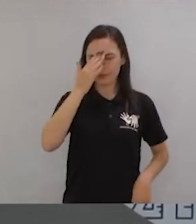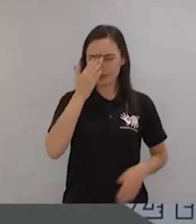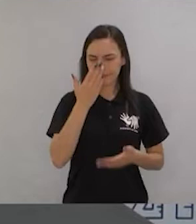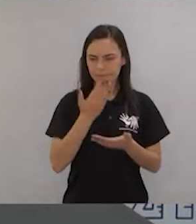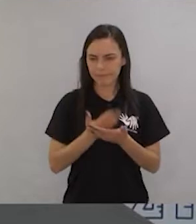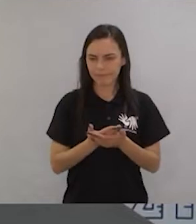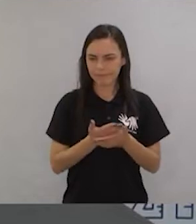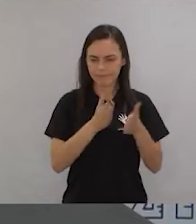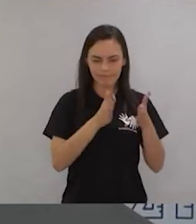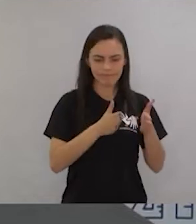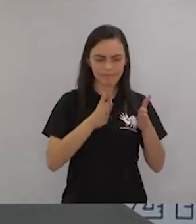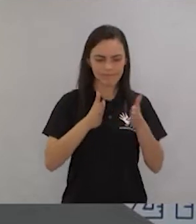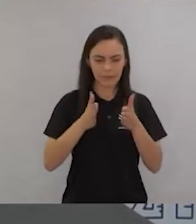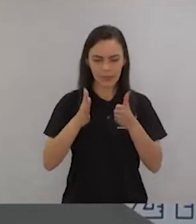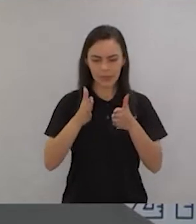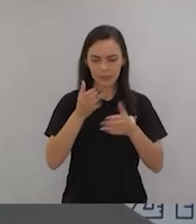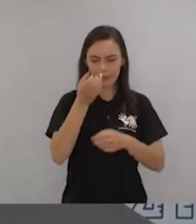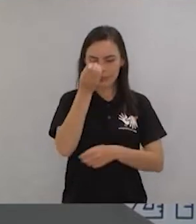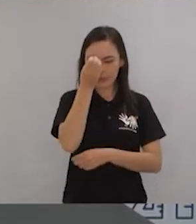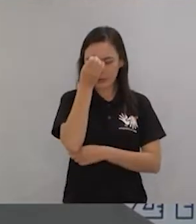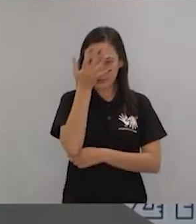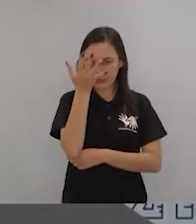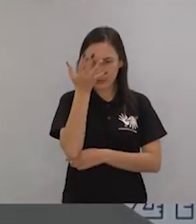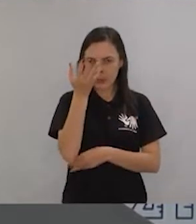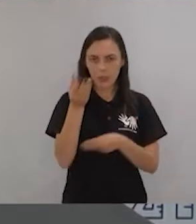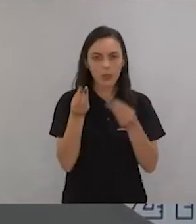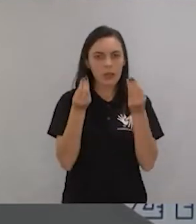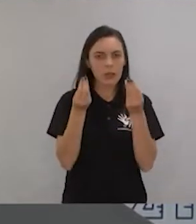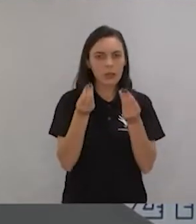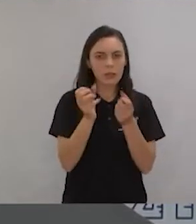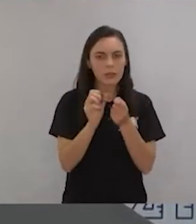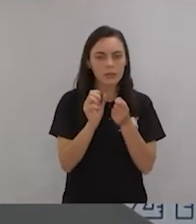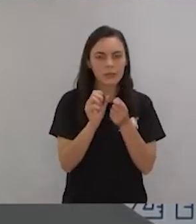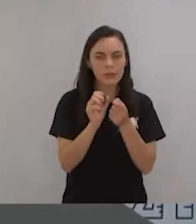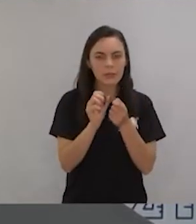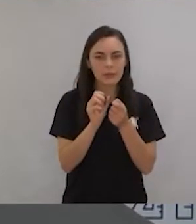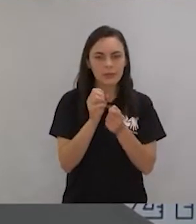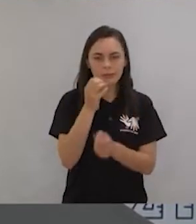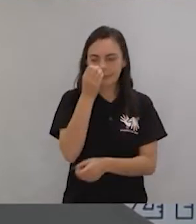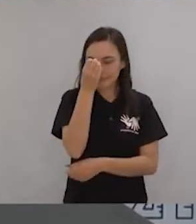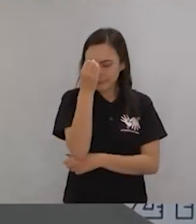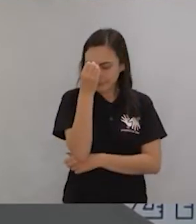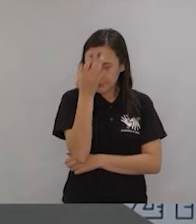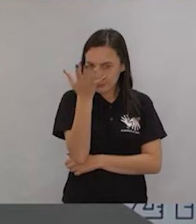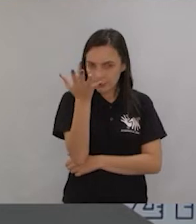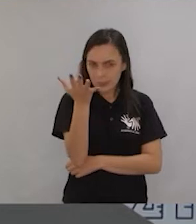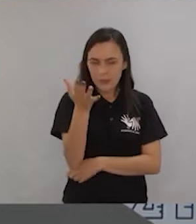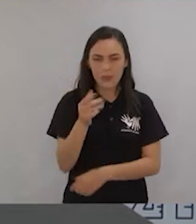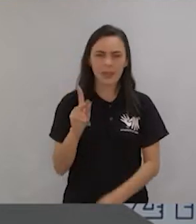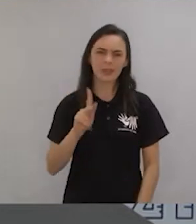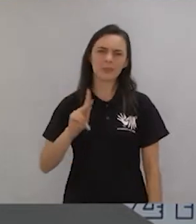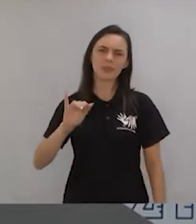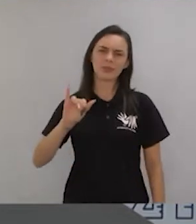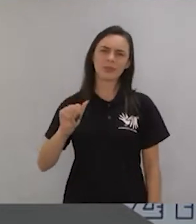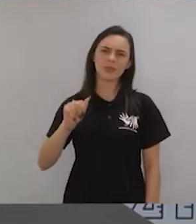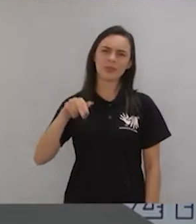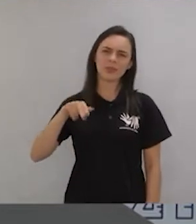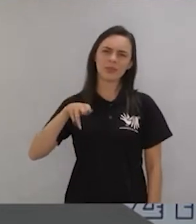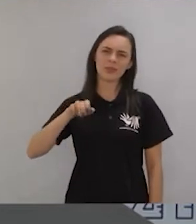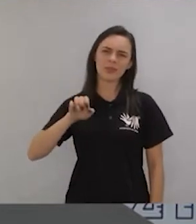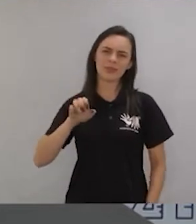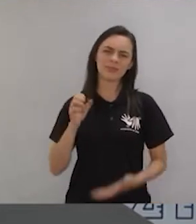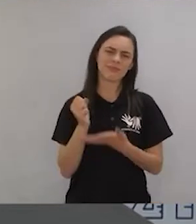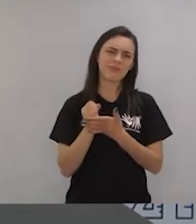acredito, eu esqueci a sequência. Como é que será que eu vou fazer para montar isso aqui? Não lembro. Ai, se a